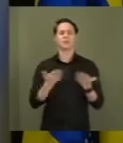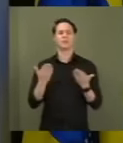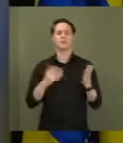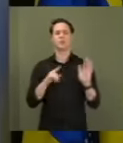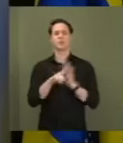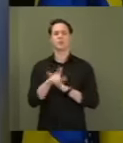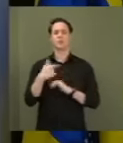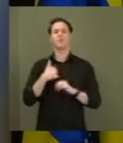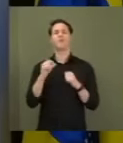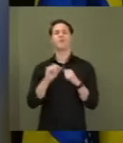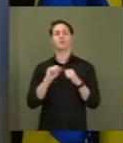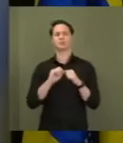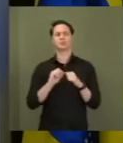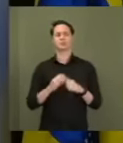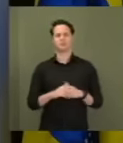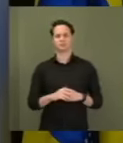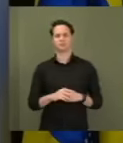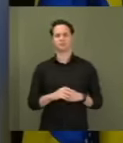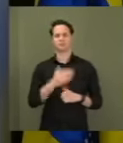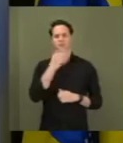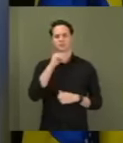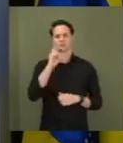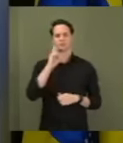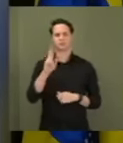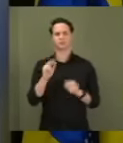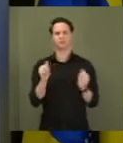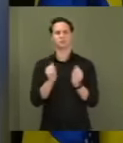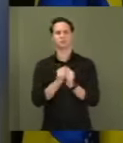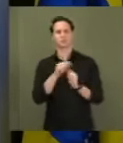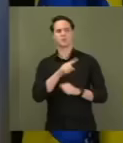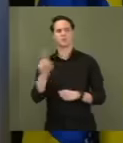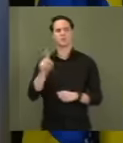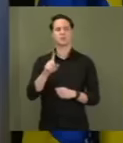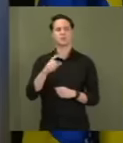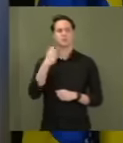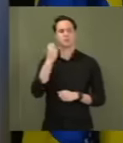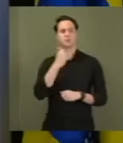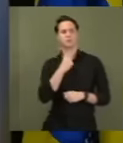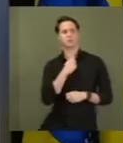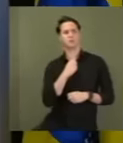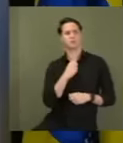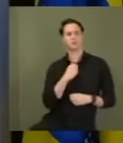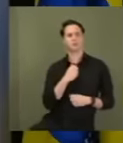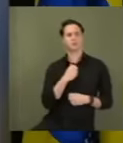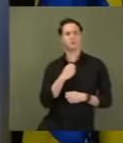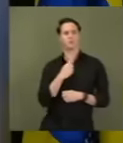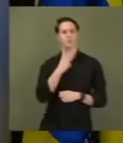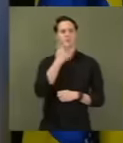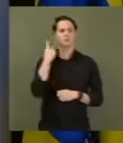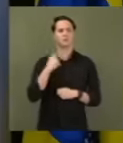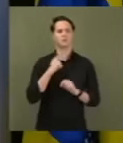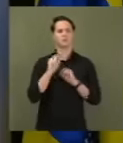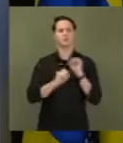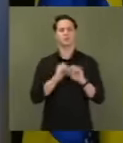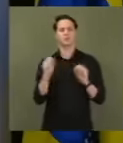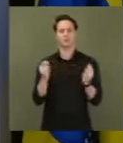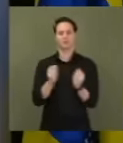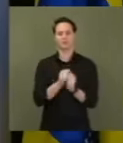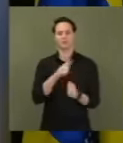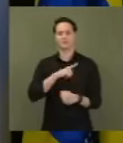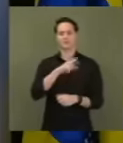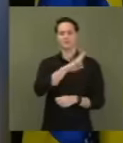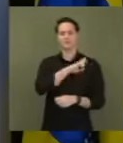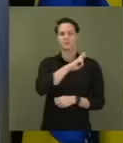faço às senhoras, senhores senadores, é quem se responsabilizará, senador